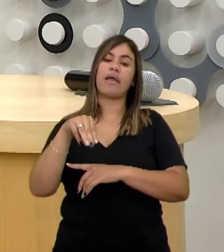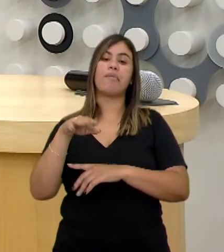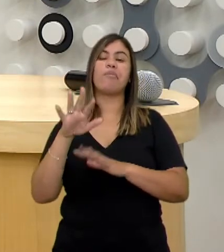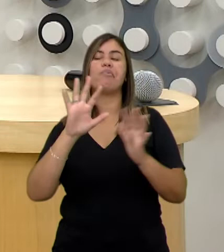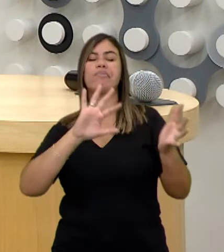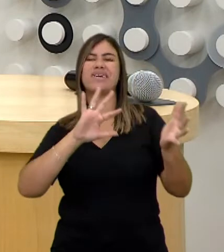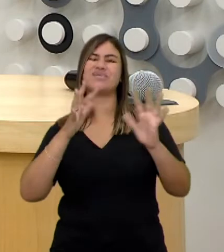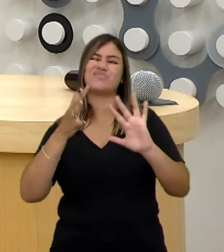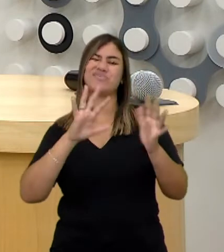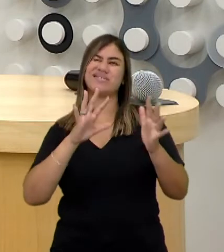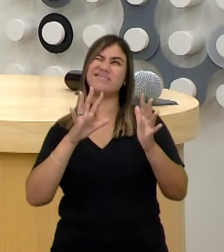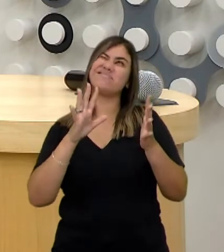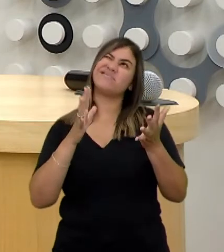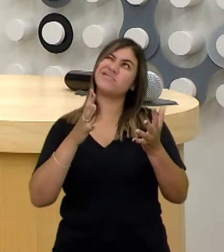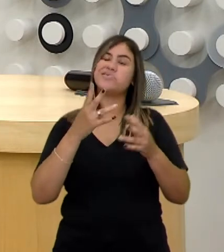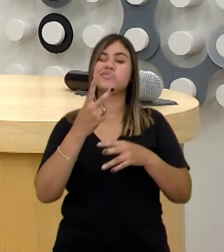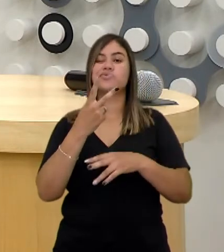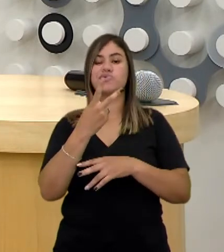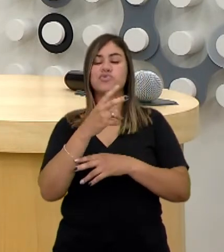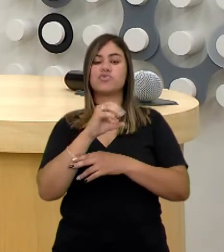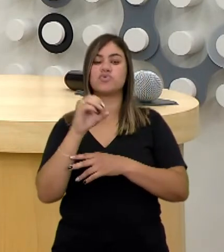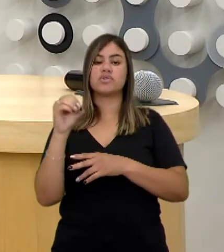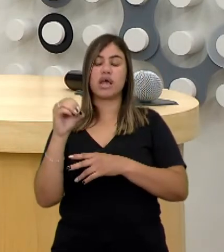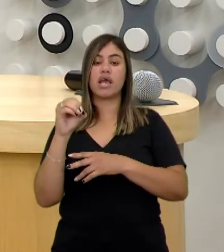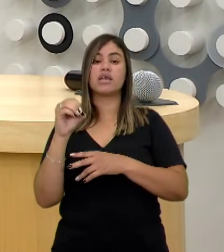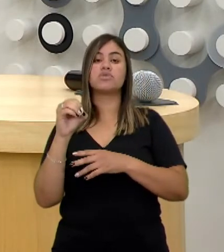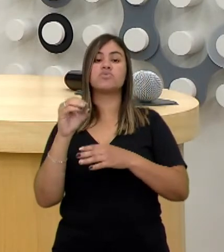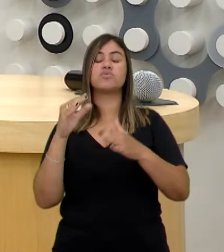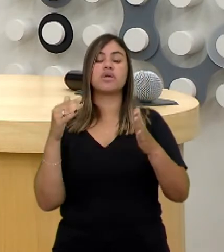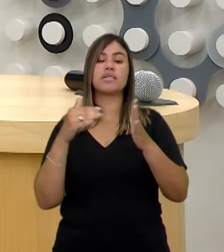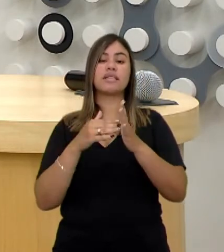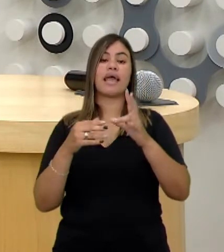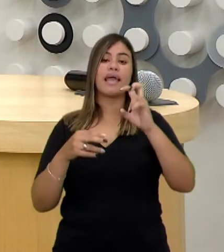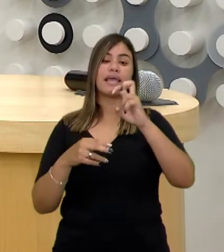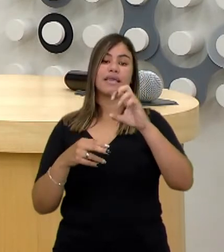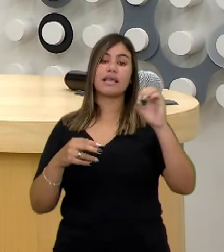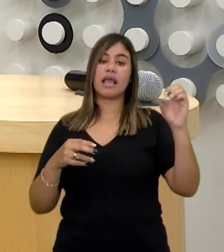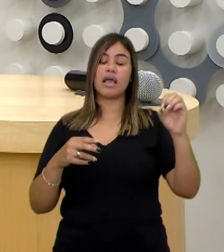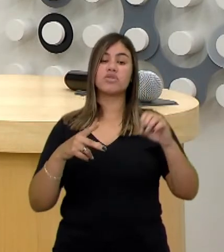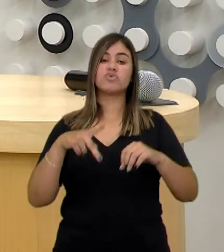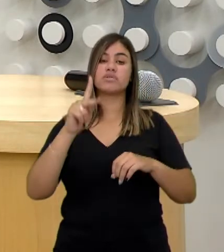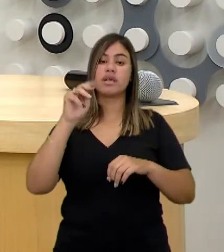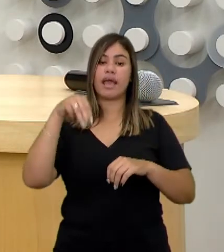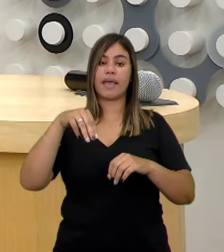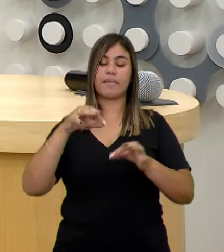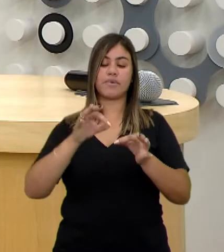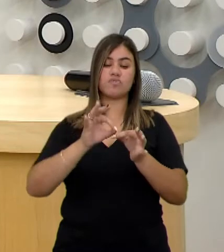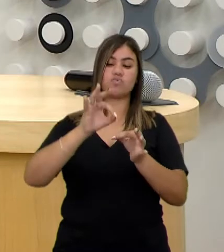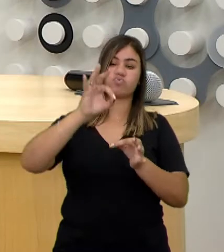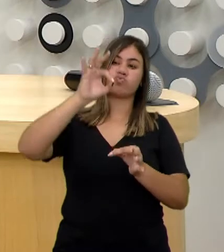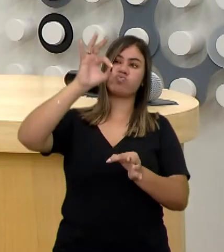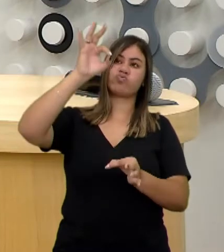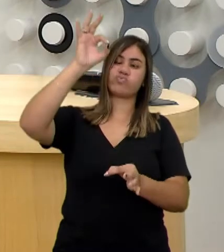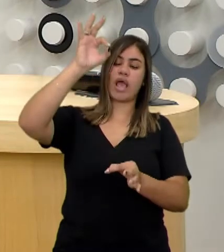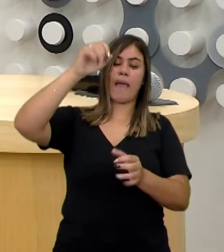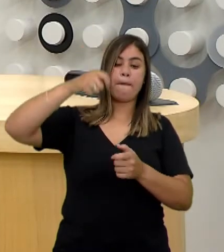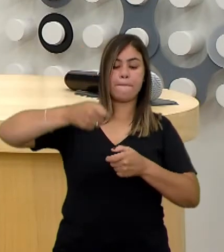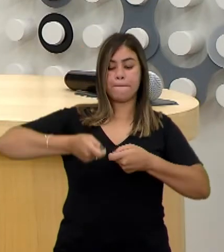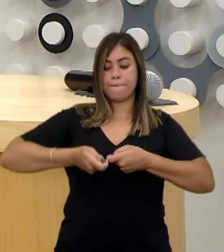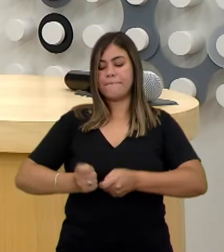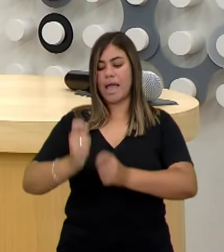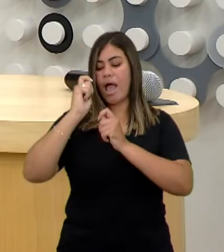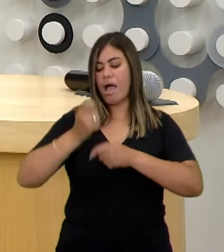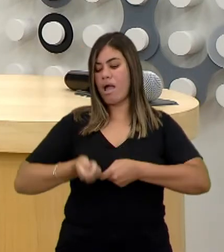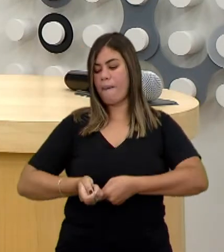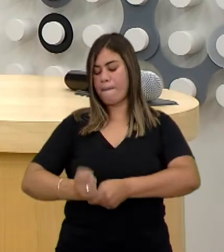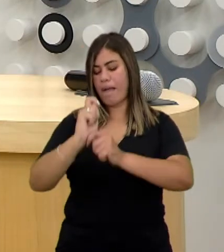500 quilômetros, né, a superfície é sólida, então muita coisa aí pode ser descoberta aí através aí do avanço